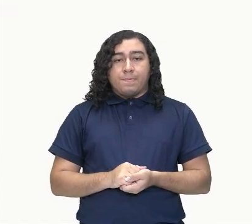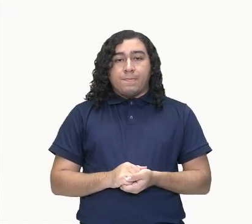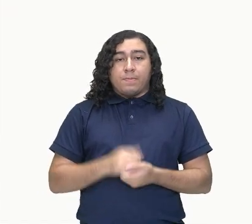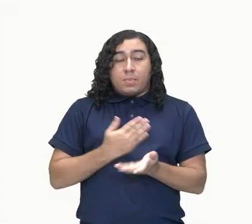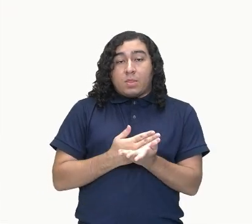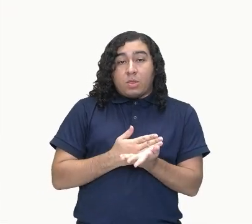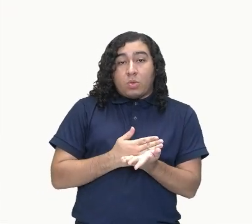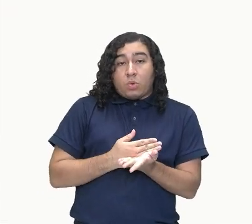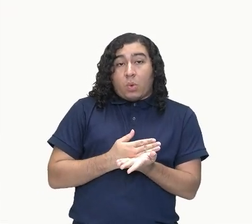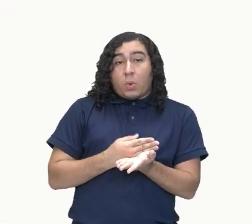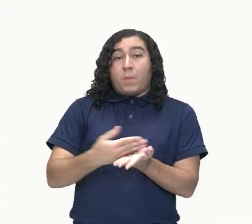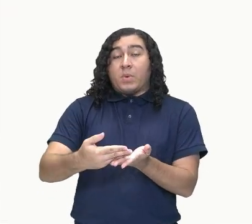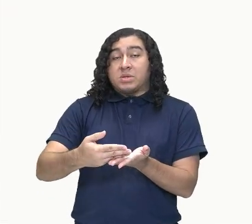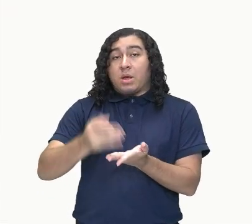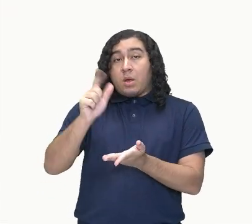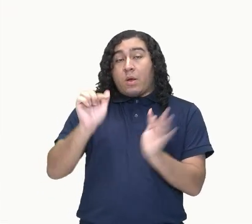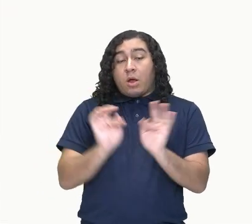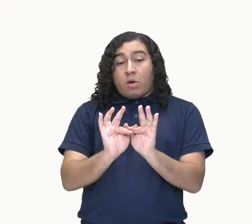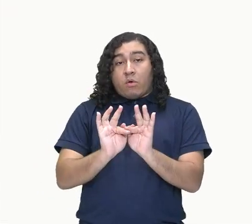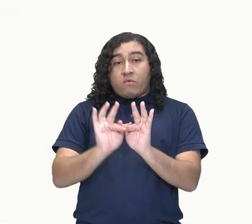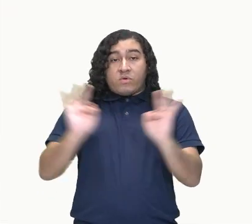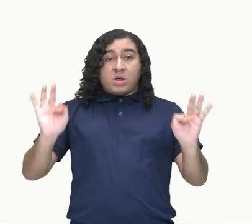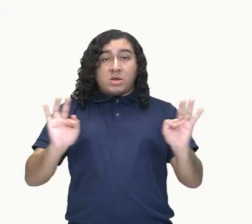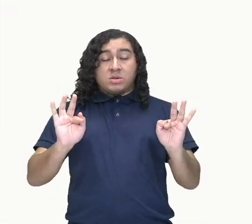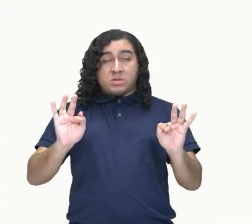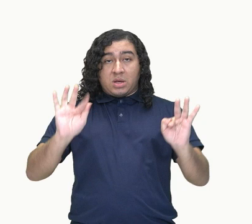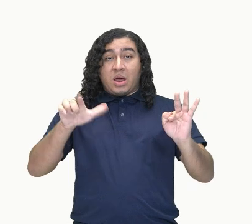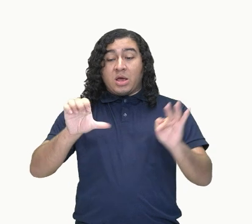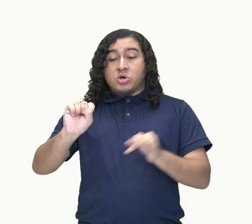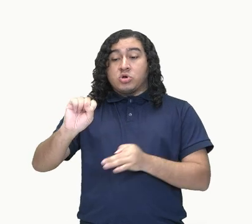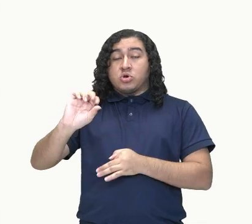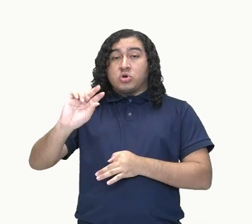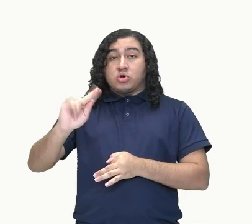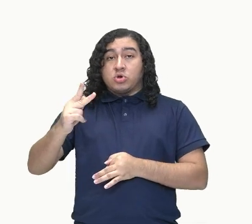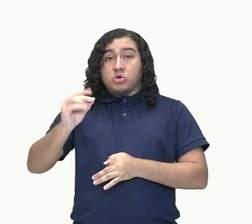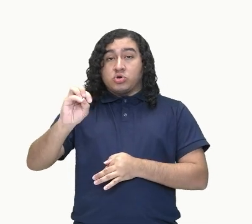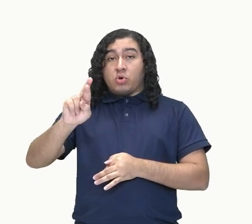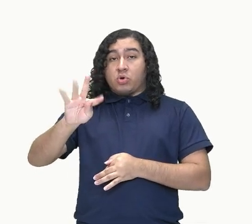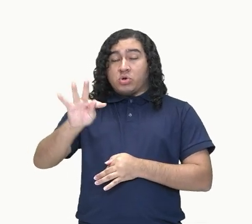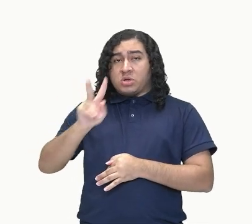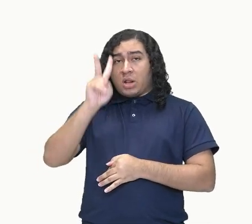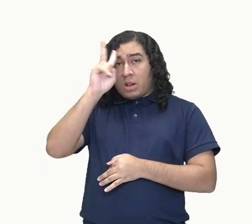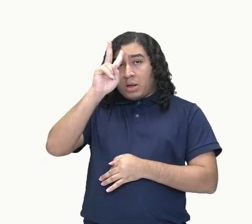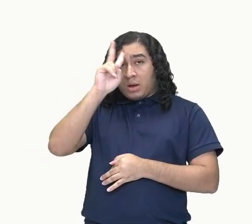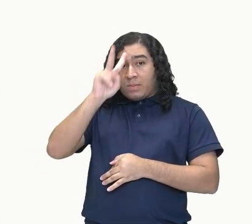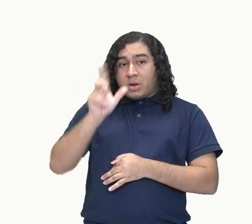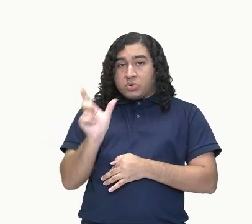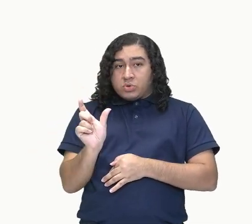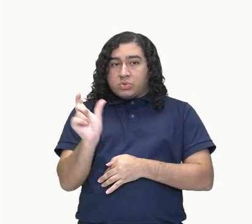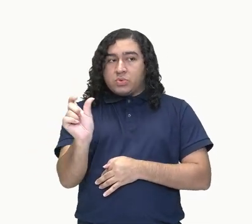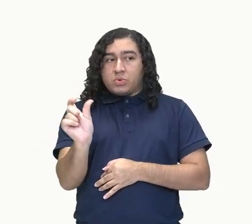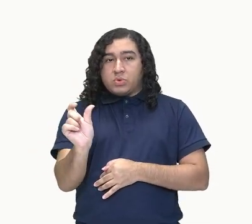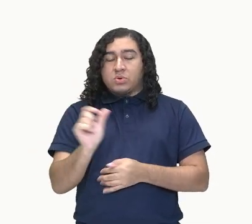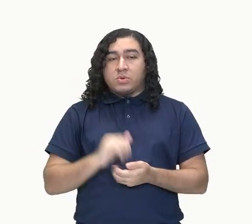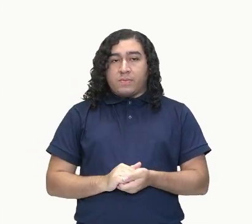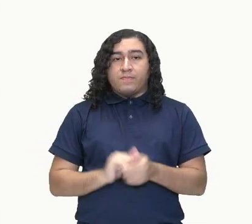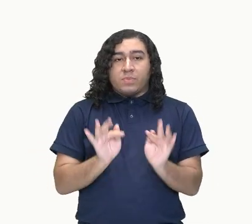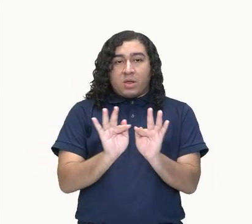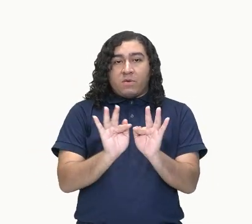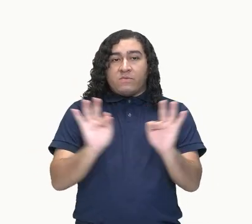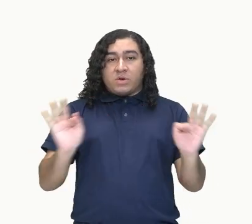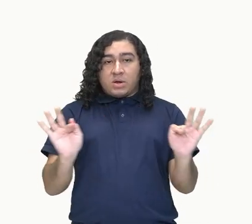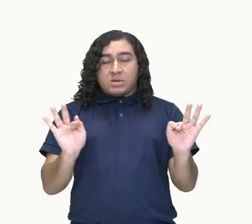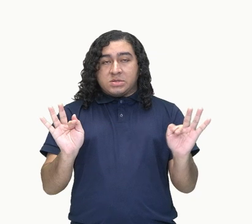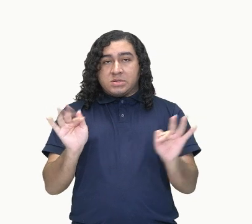nós iniciarmos, vamos falar sobre os short adjectives, ok? Olha só essa frase aí,